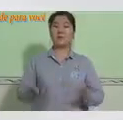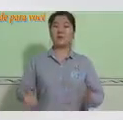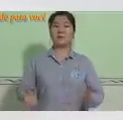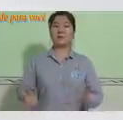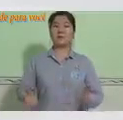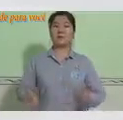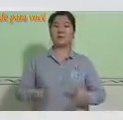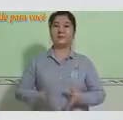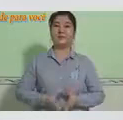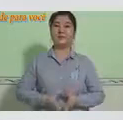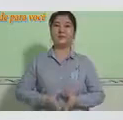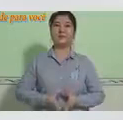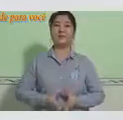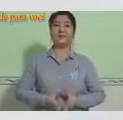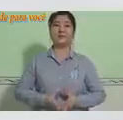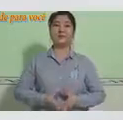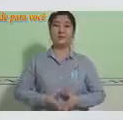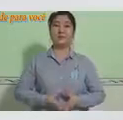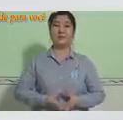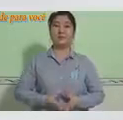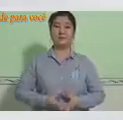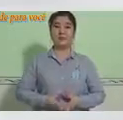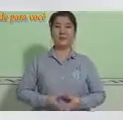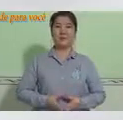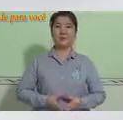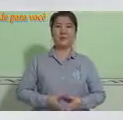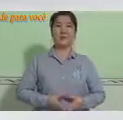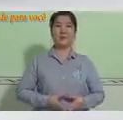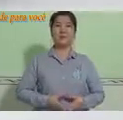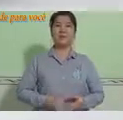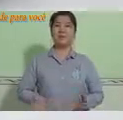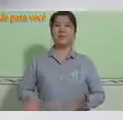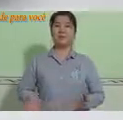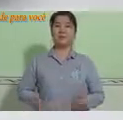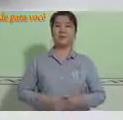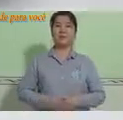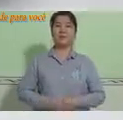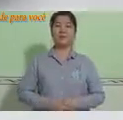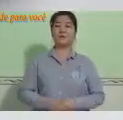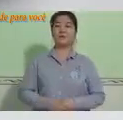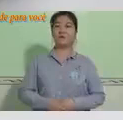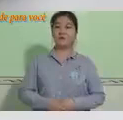As pessoas que já foram vacinadas com uma vacina quadrivalente, vírgula, como a Gardasil, vírgula,